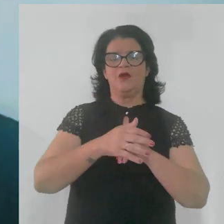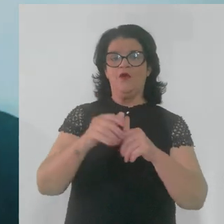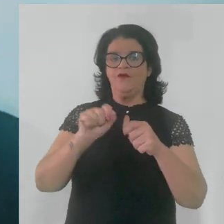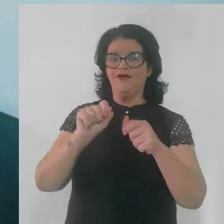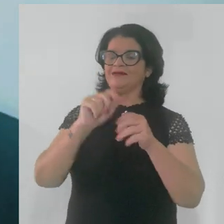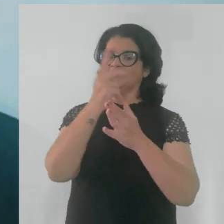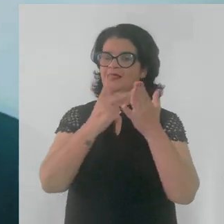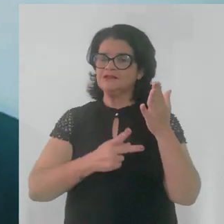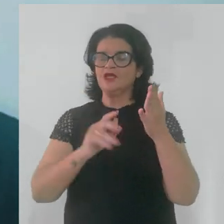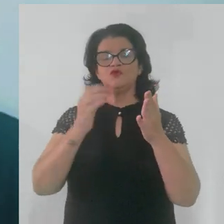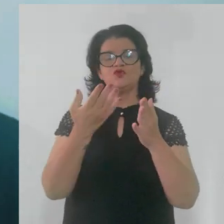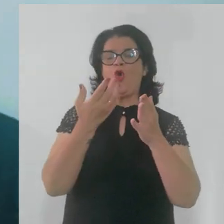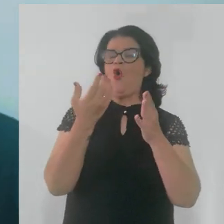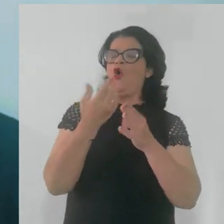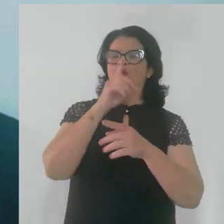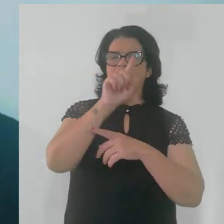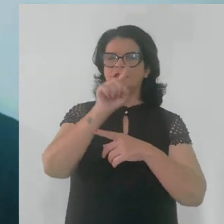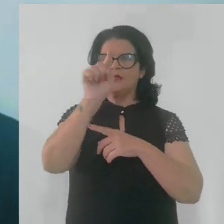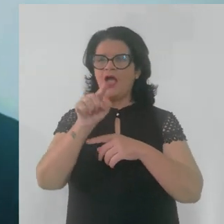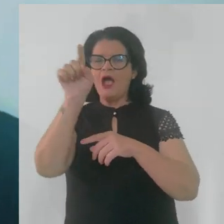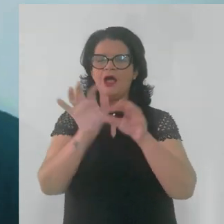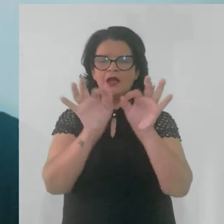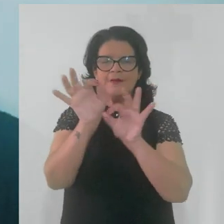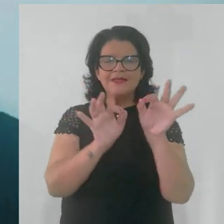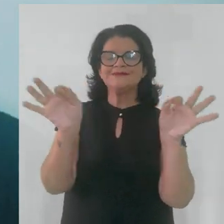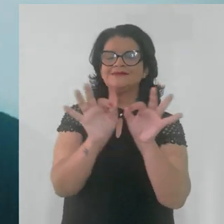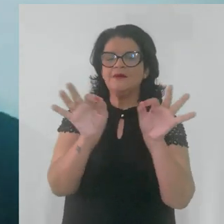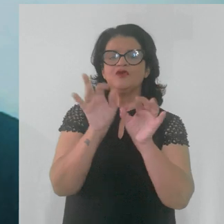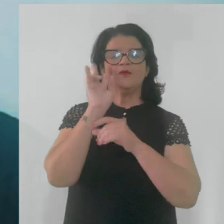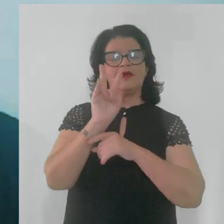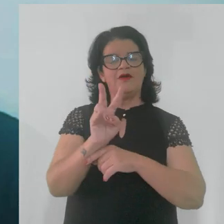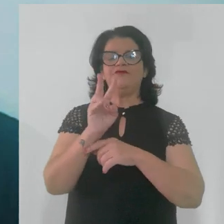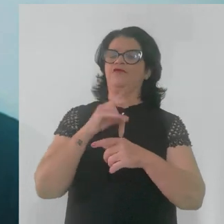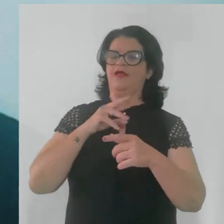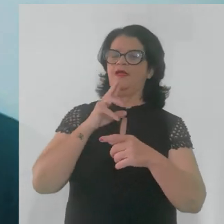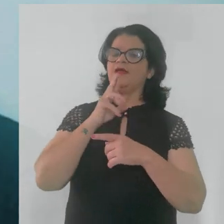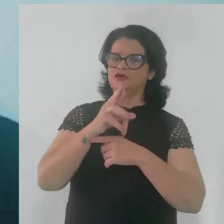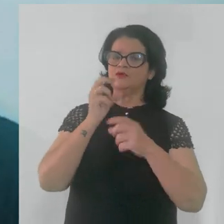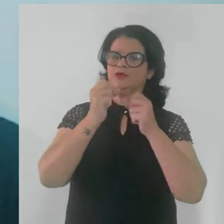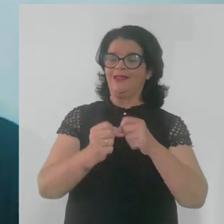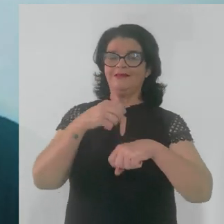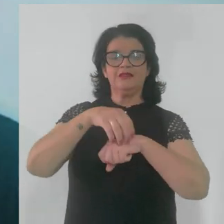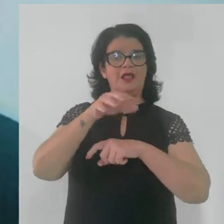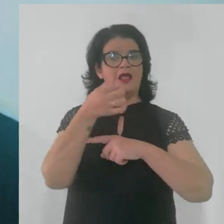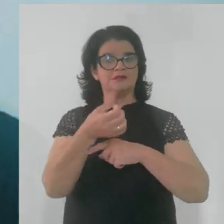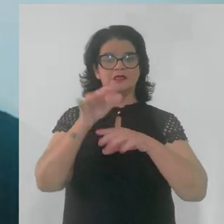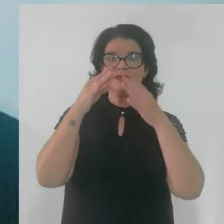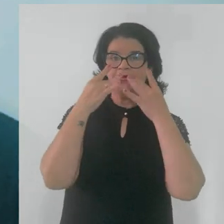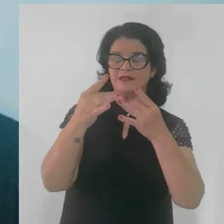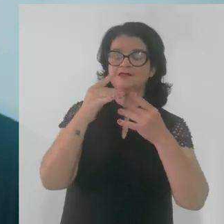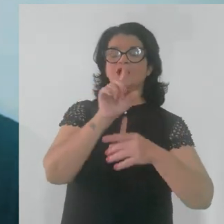esquematização. Faça desenhos ou diagramas simples para visualizar o problema. Dica número